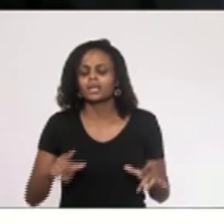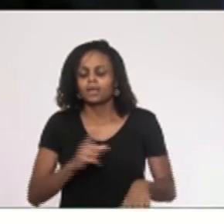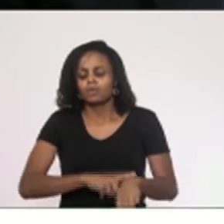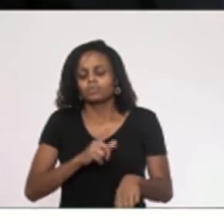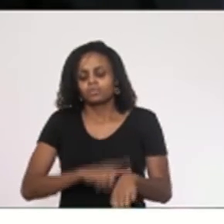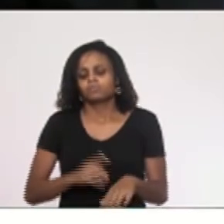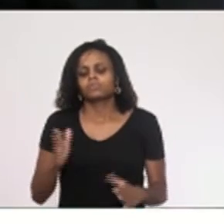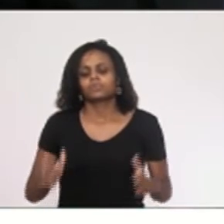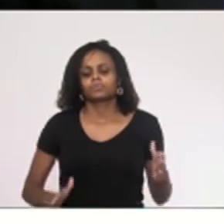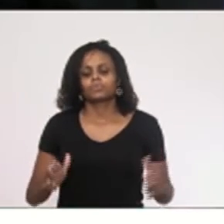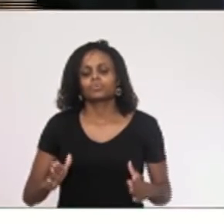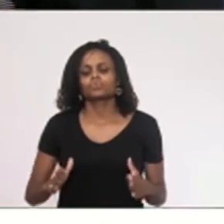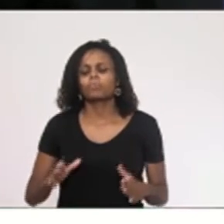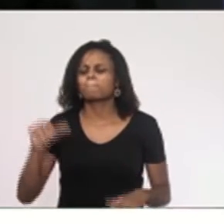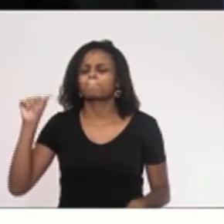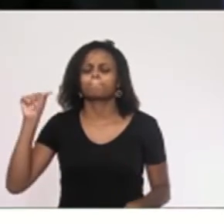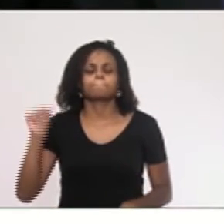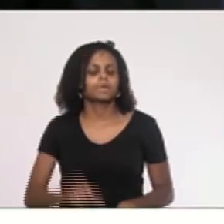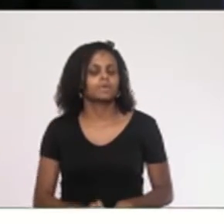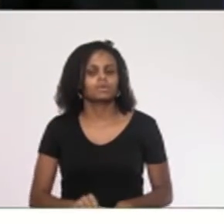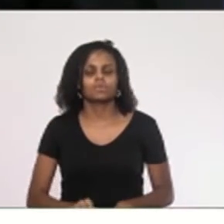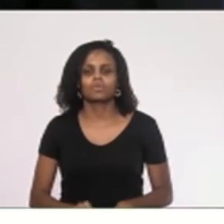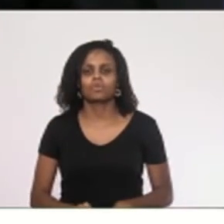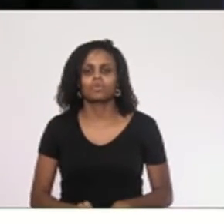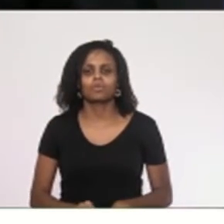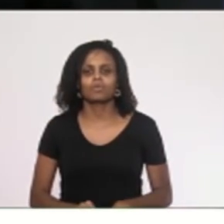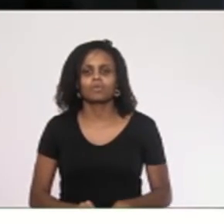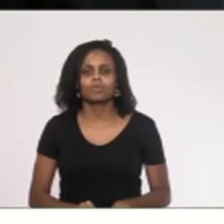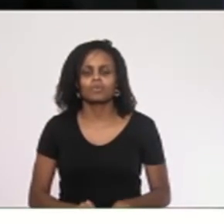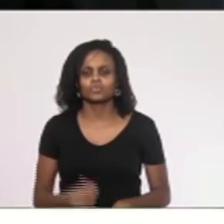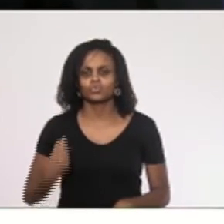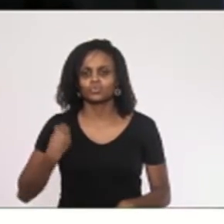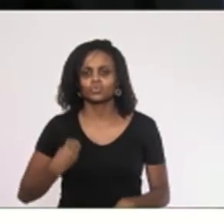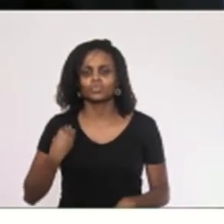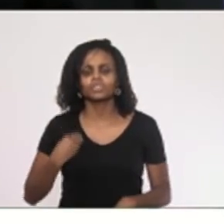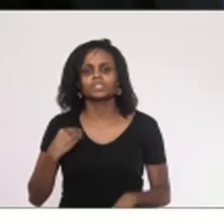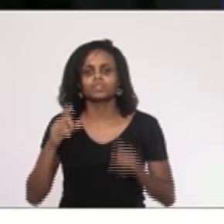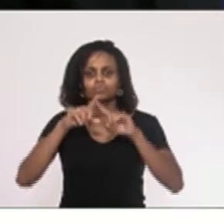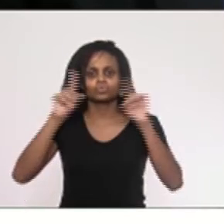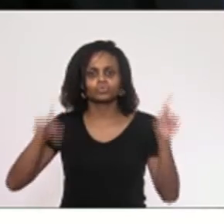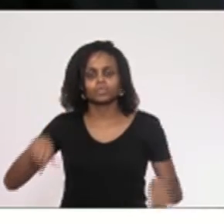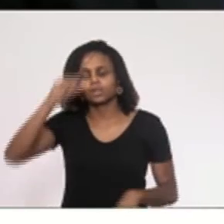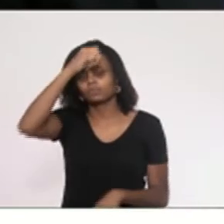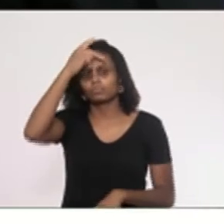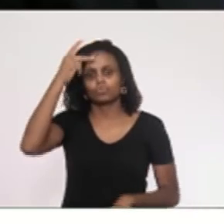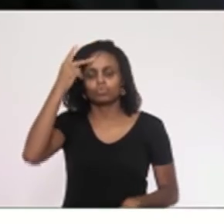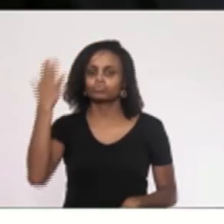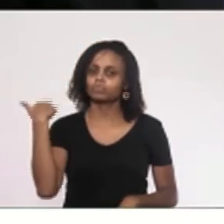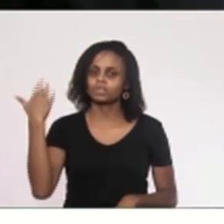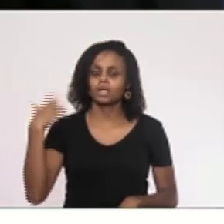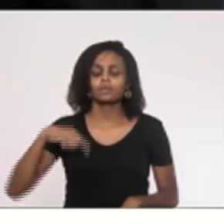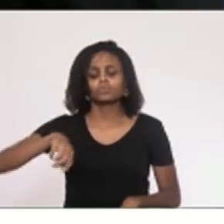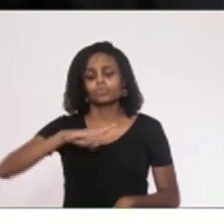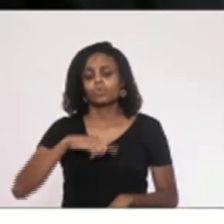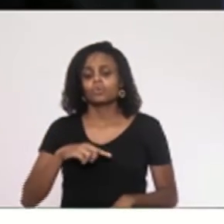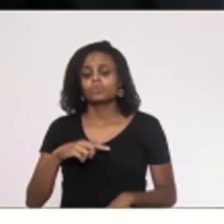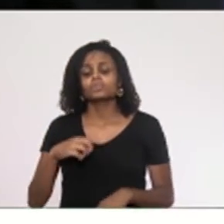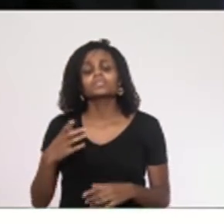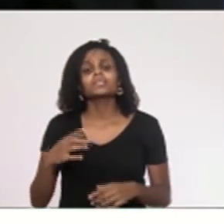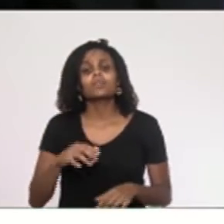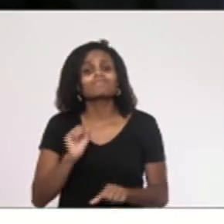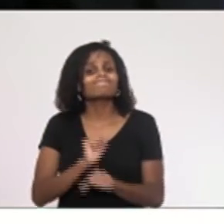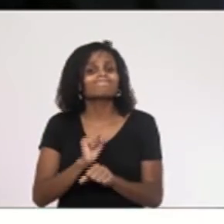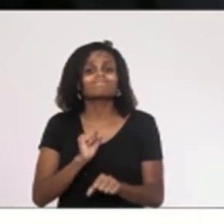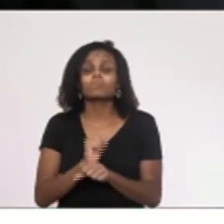momento de pior situação vivida pelo servidor público do Estado do Rio de Janeiro, naquela época, que a gente espera que isso